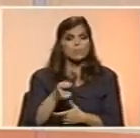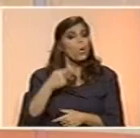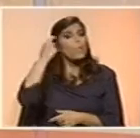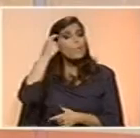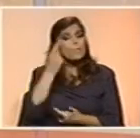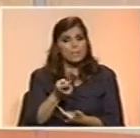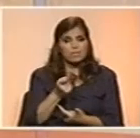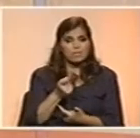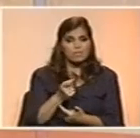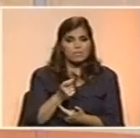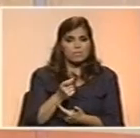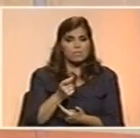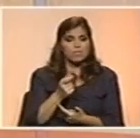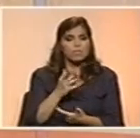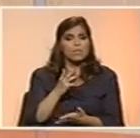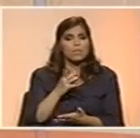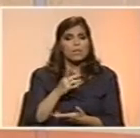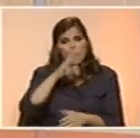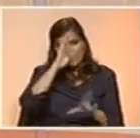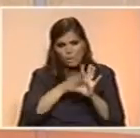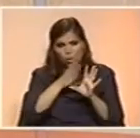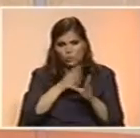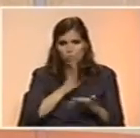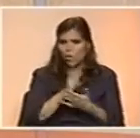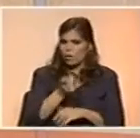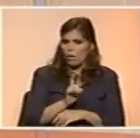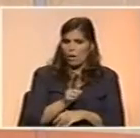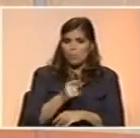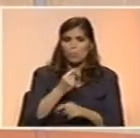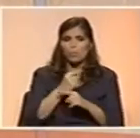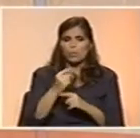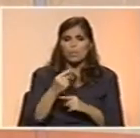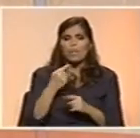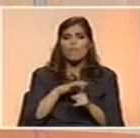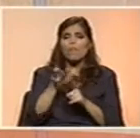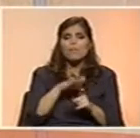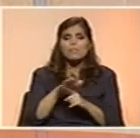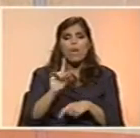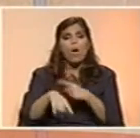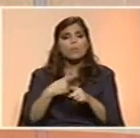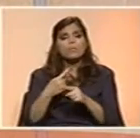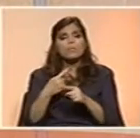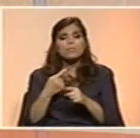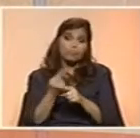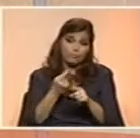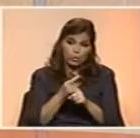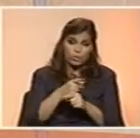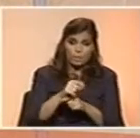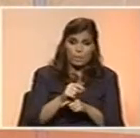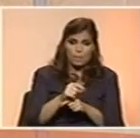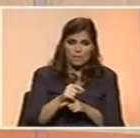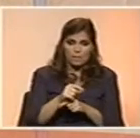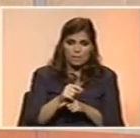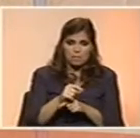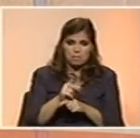penso, lá está, não é só o efeito da alimentação. Não é psicológico. É porque há o efeito também das outras questões. Não é? E encontra com facilidade